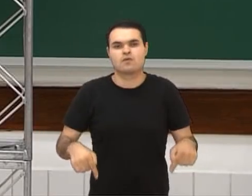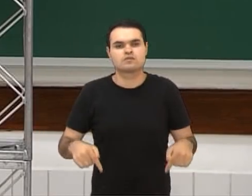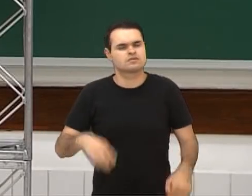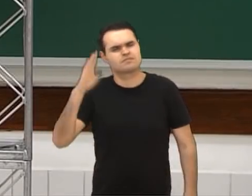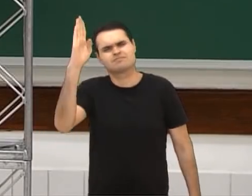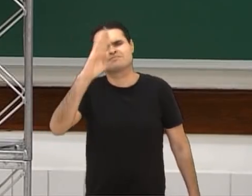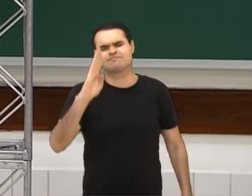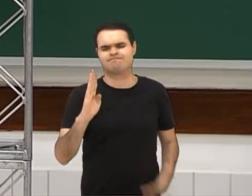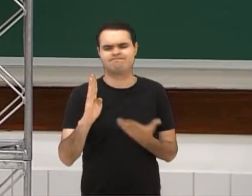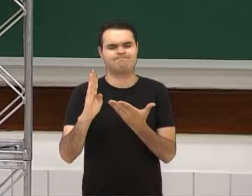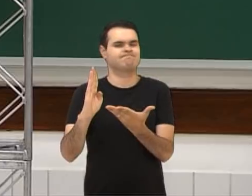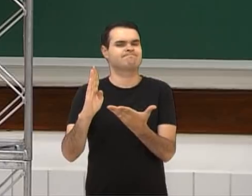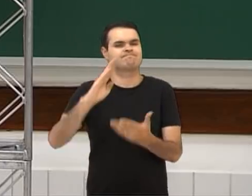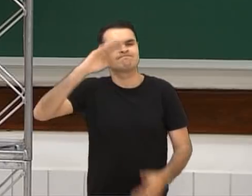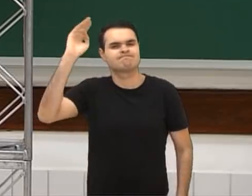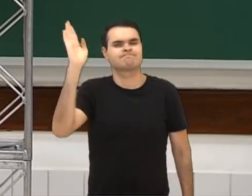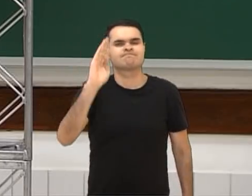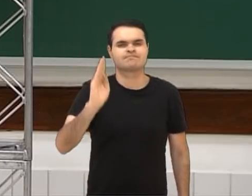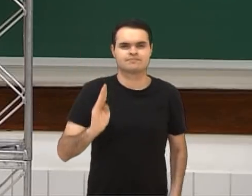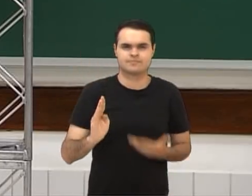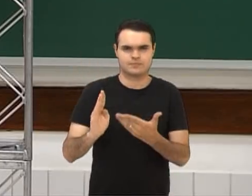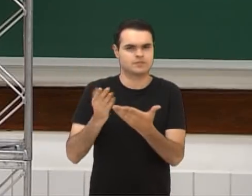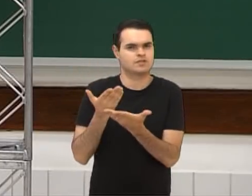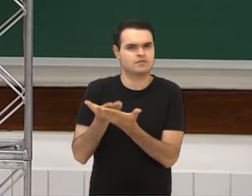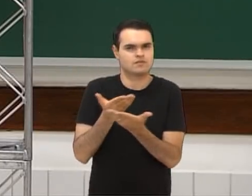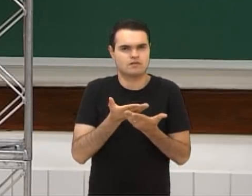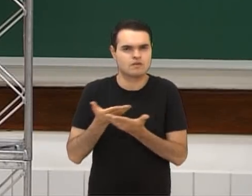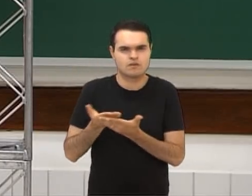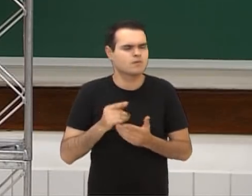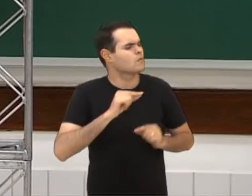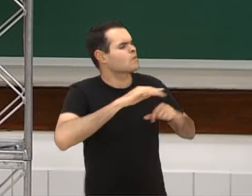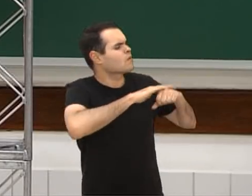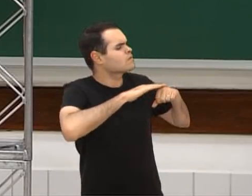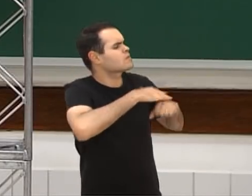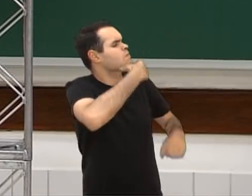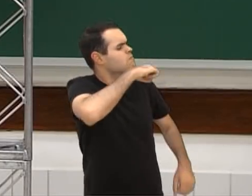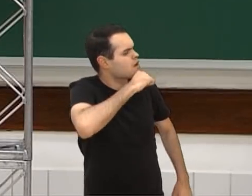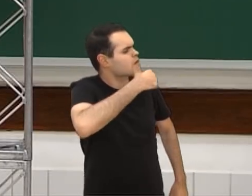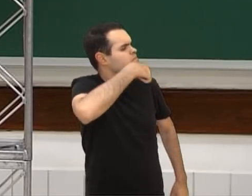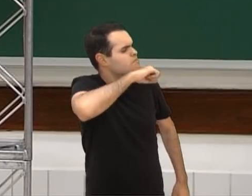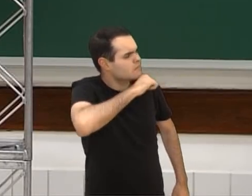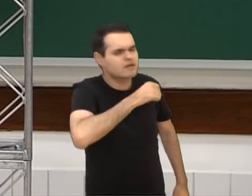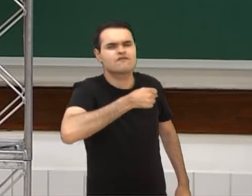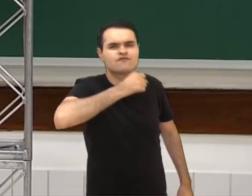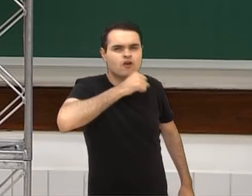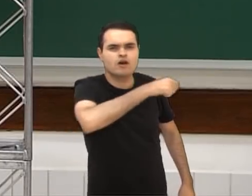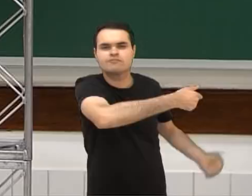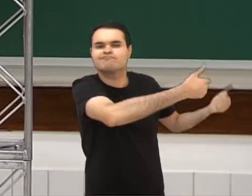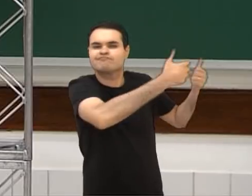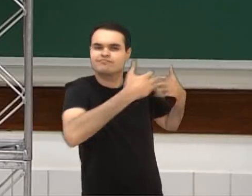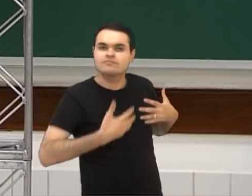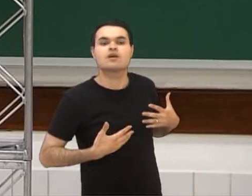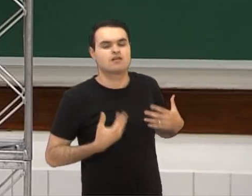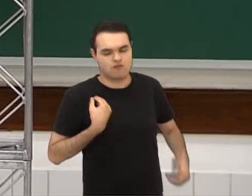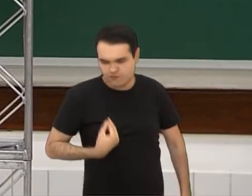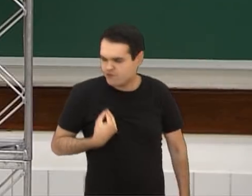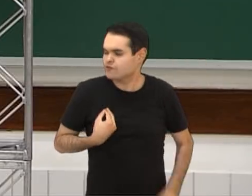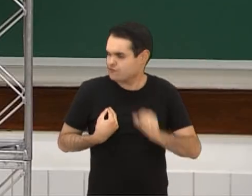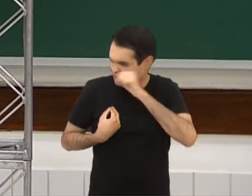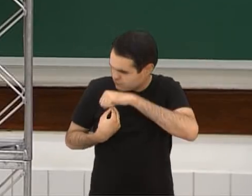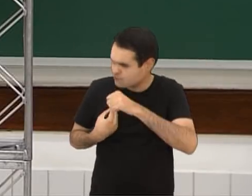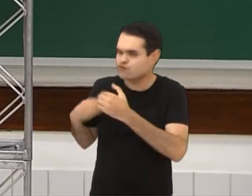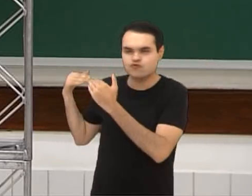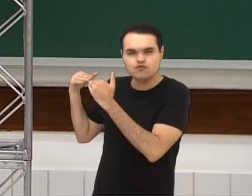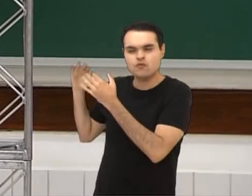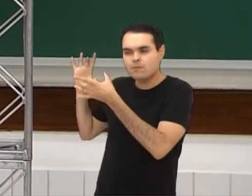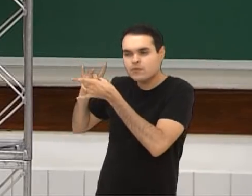esse Brasil que é aquelas aulas que você vai conversar com pai, mãe, tio, vó, vizinho e eles vão falar para você que viveram